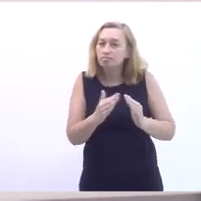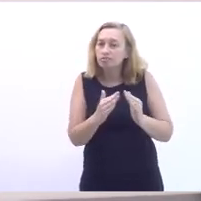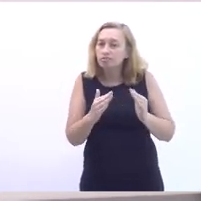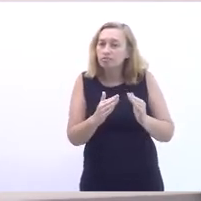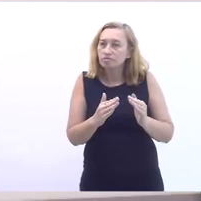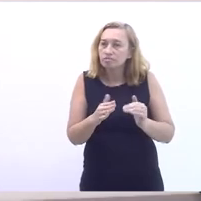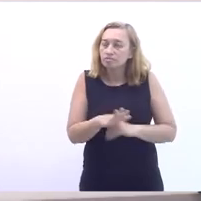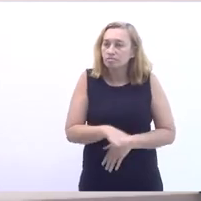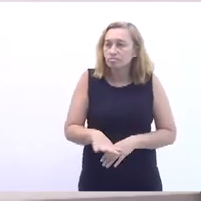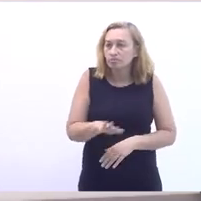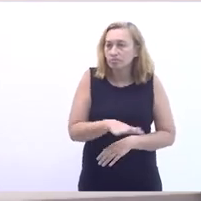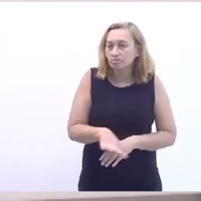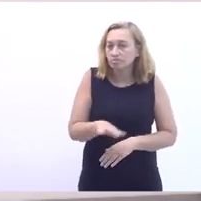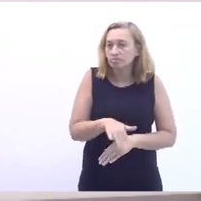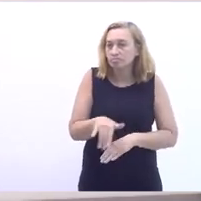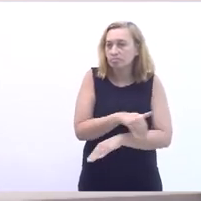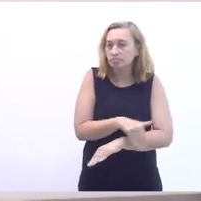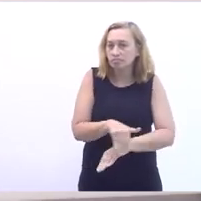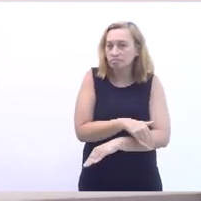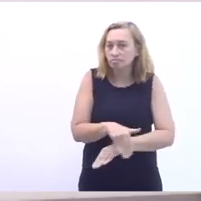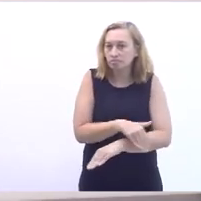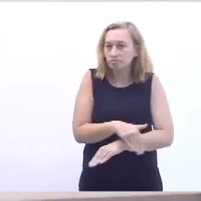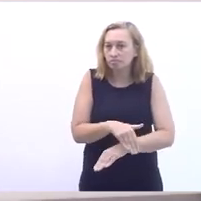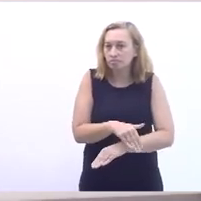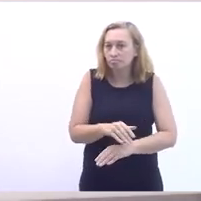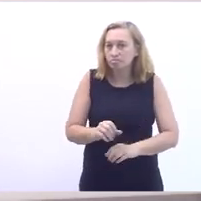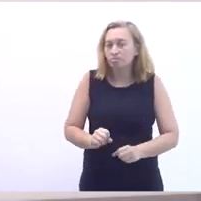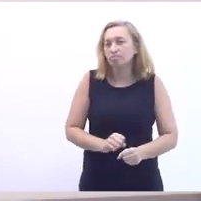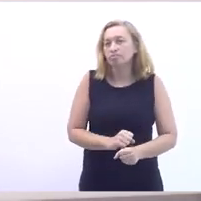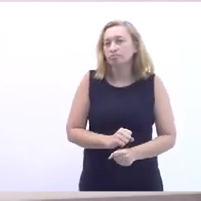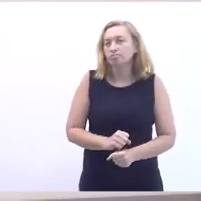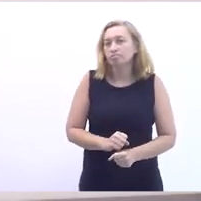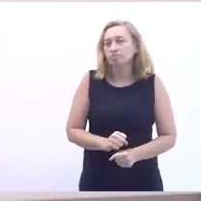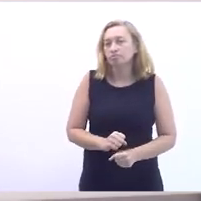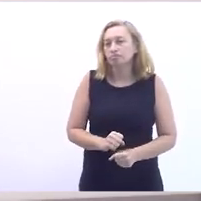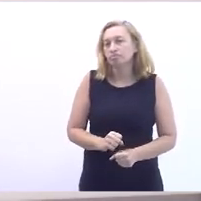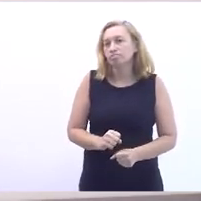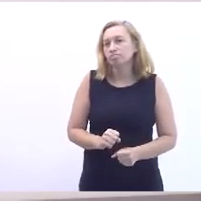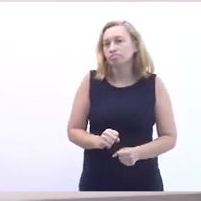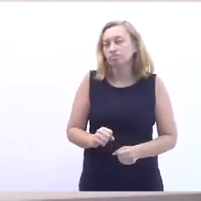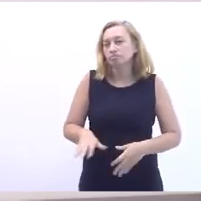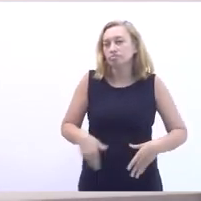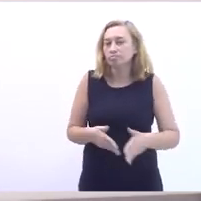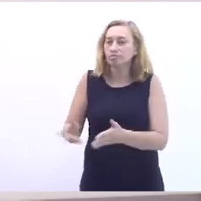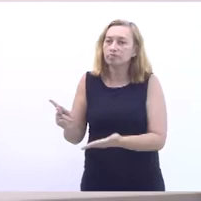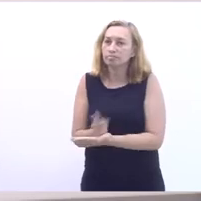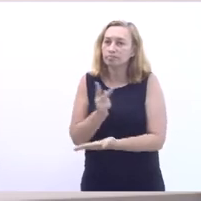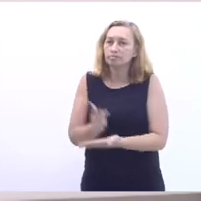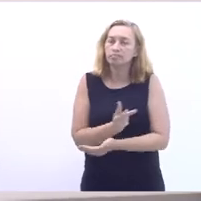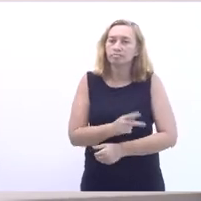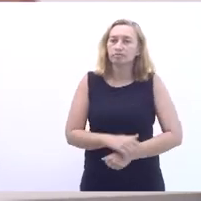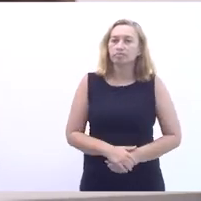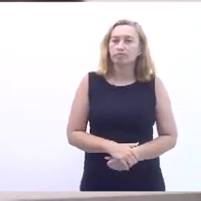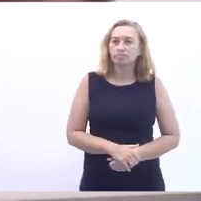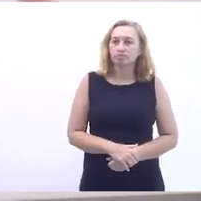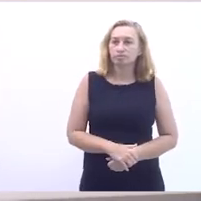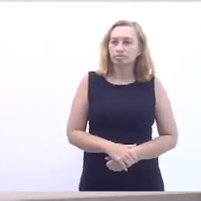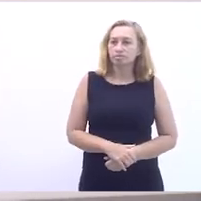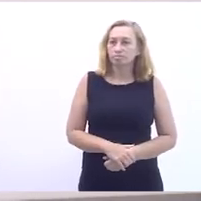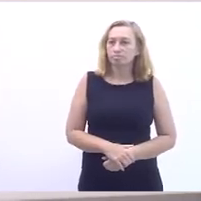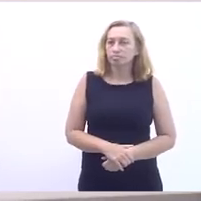para serem captadas pelo Poder Paralelo e por outras e por outros tipos de as